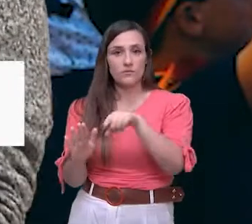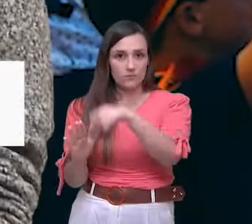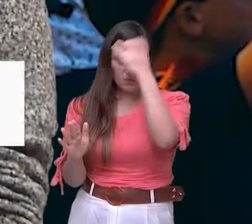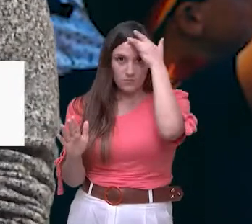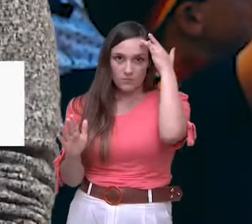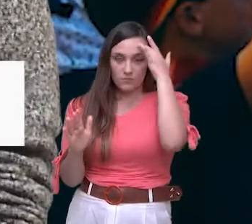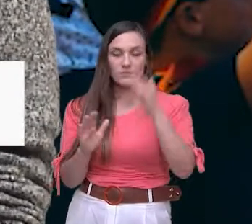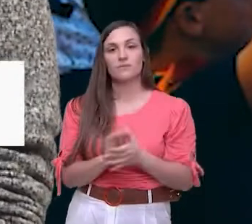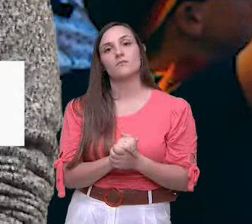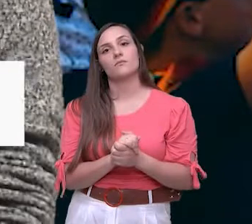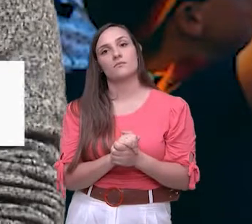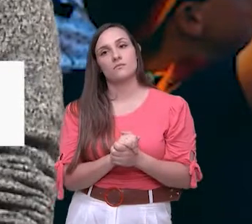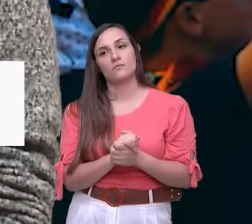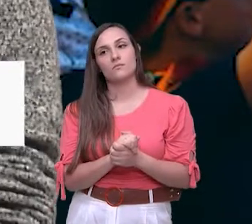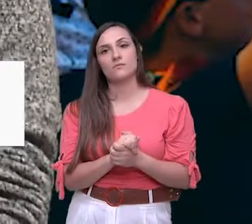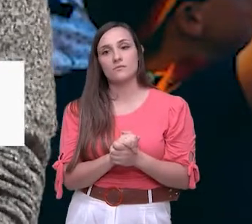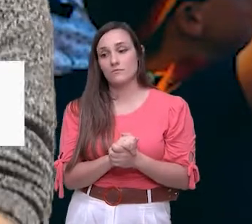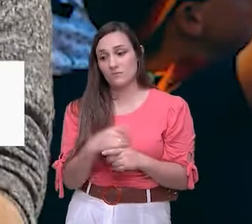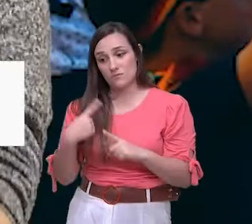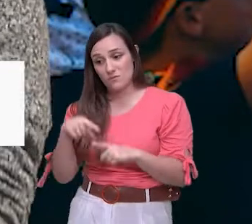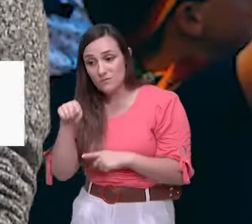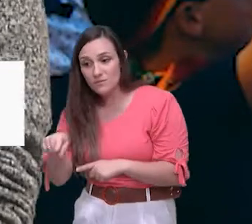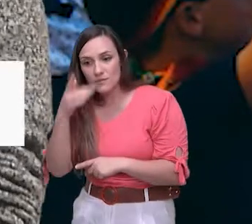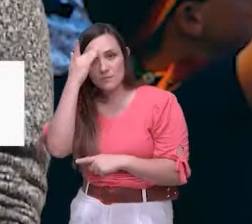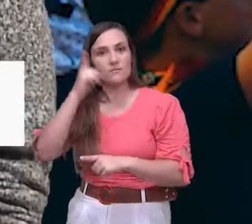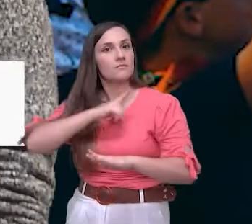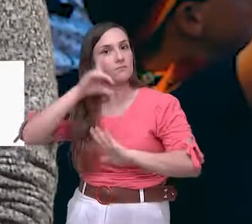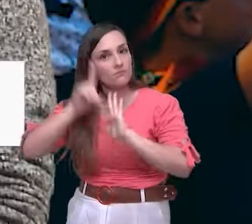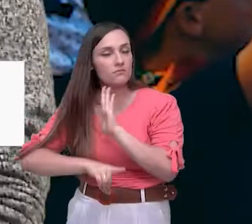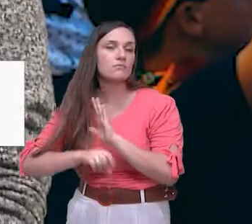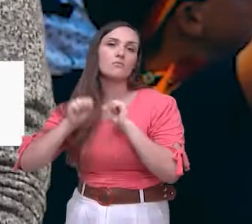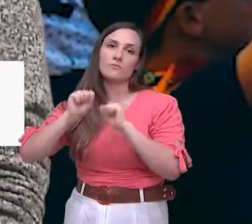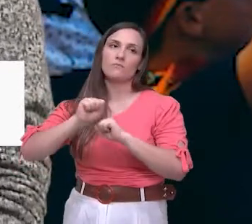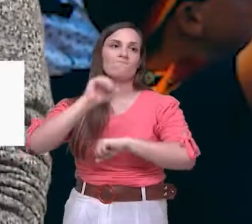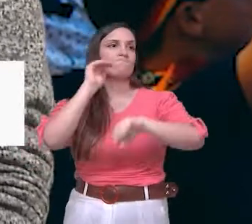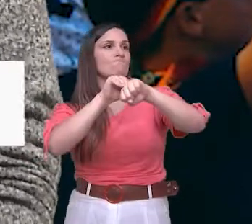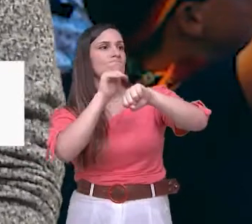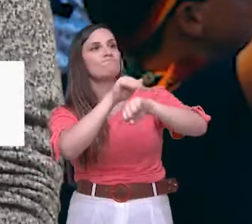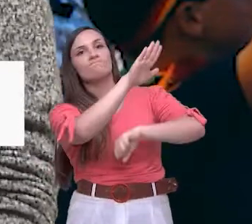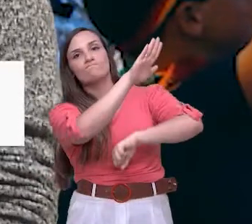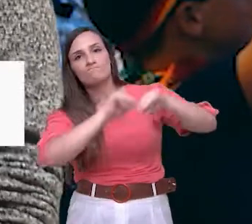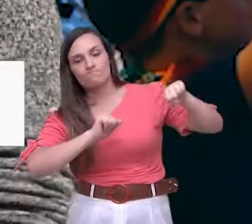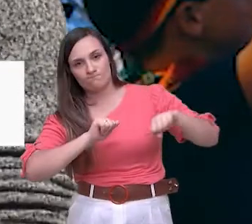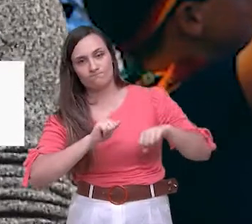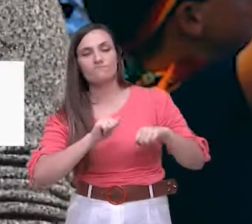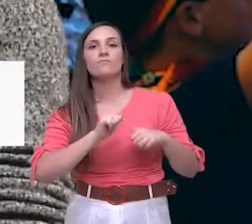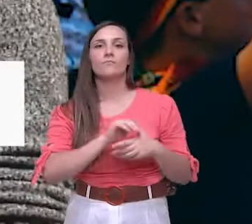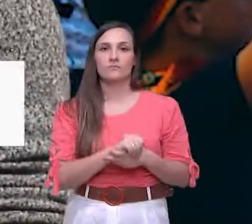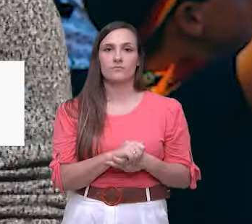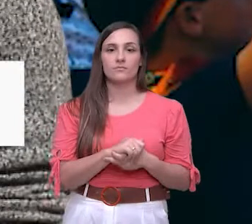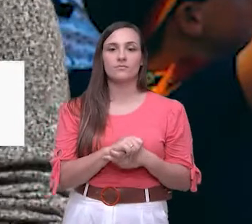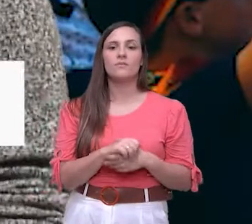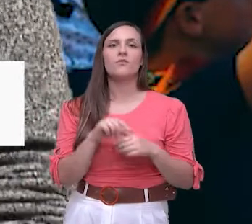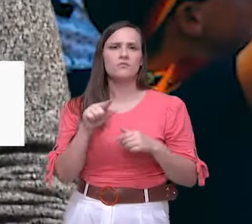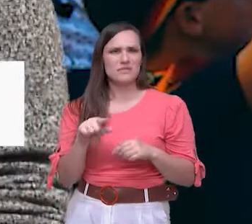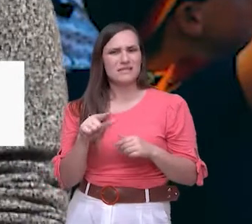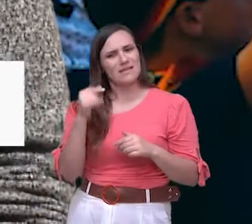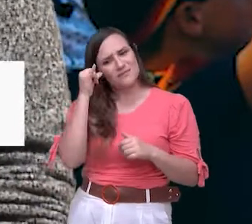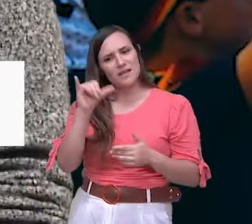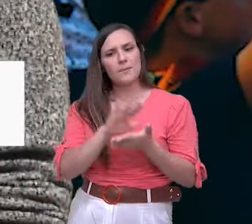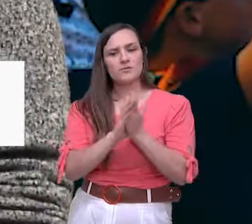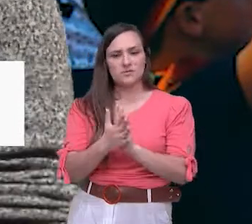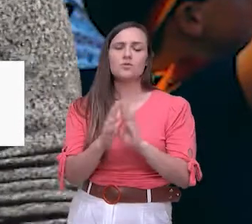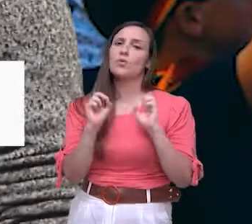ele que está vivenciando essa situação e também auxiliar com essa pessoa recorra aos direitos dela né então mais do que só não ser